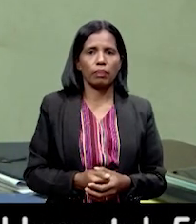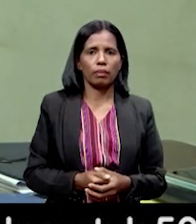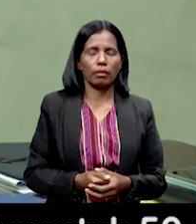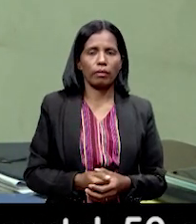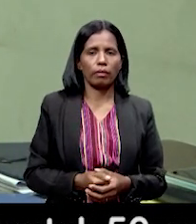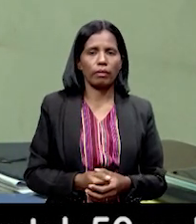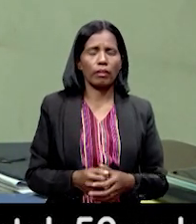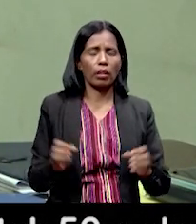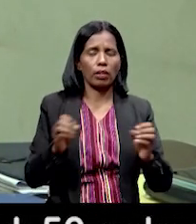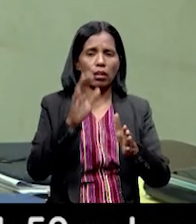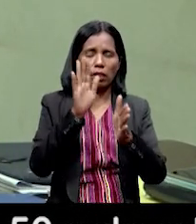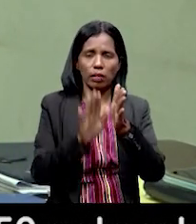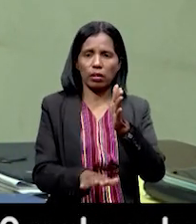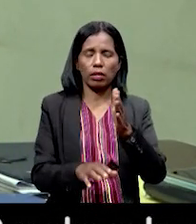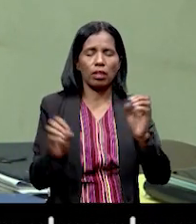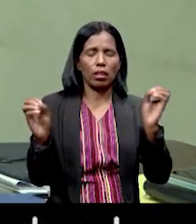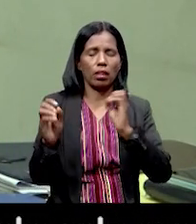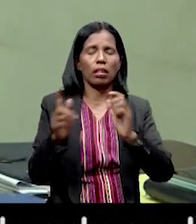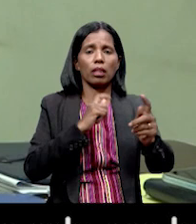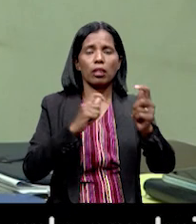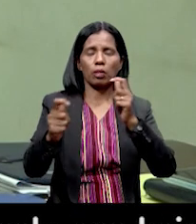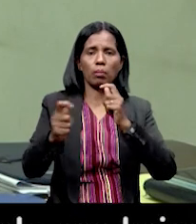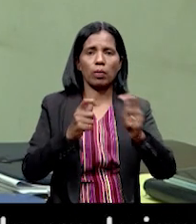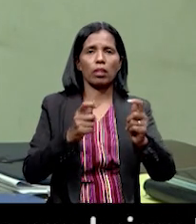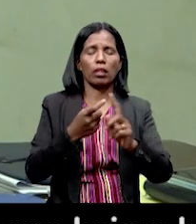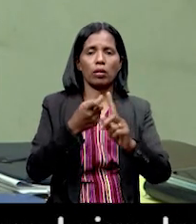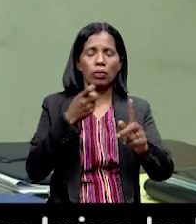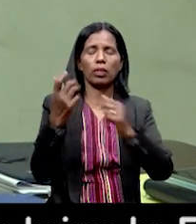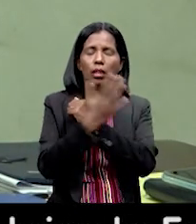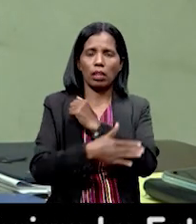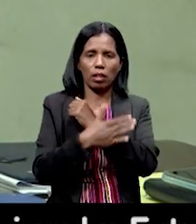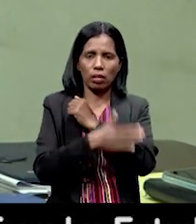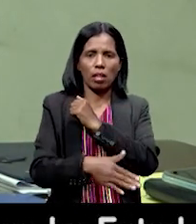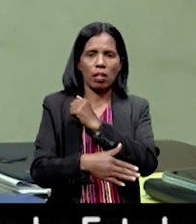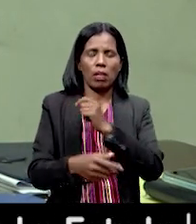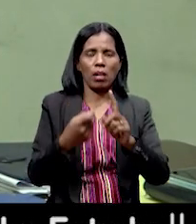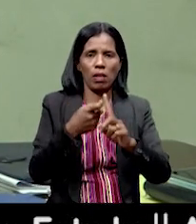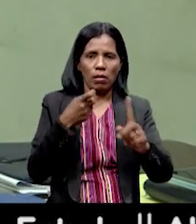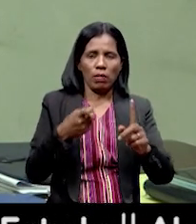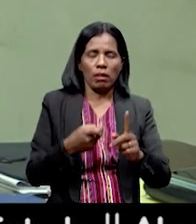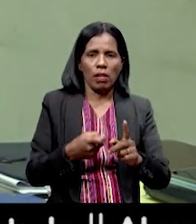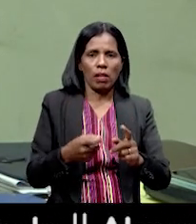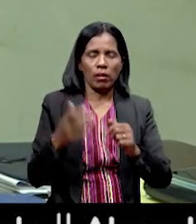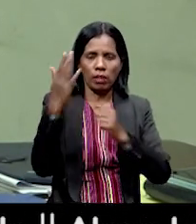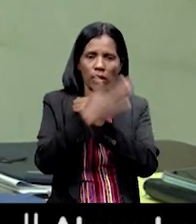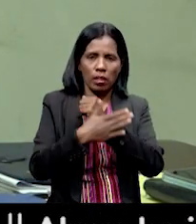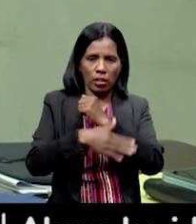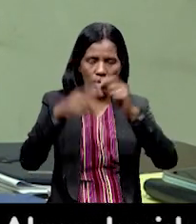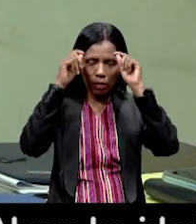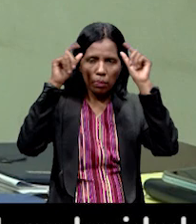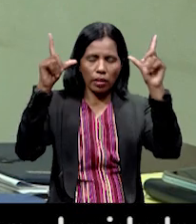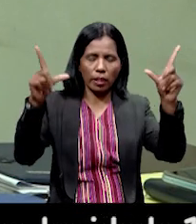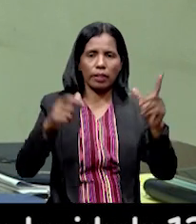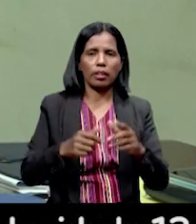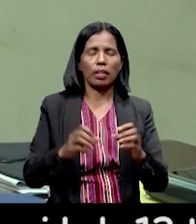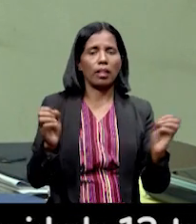menos durante né menos de transportação husi husi nação origem mai a nação essa Timor Leste tamba quando antes